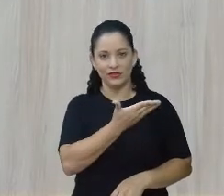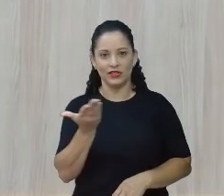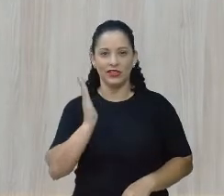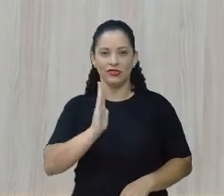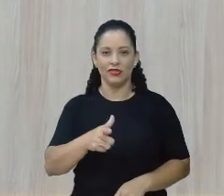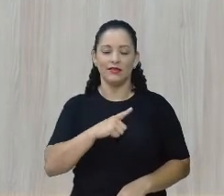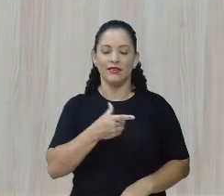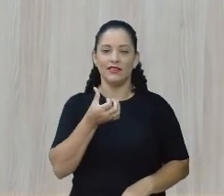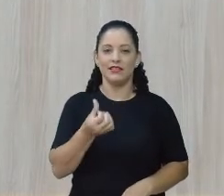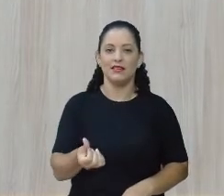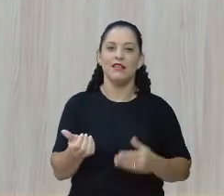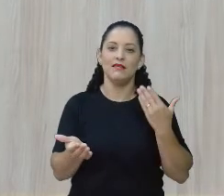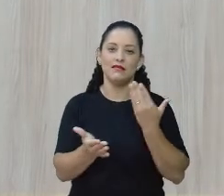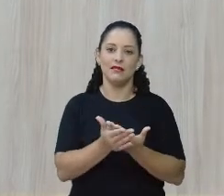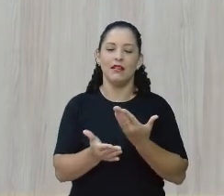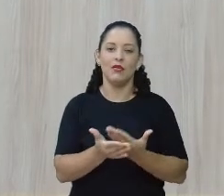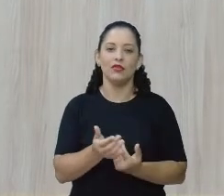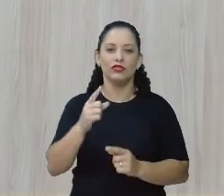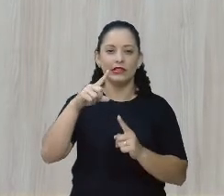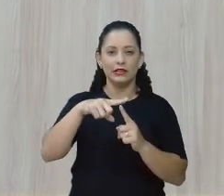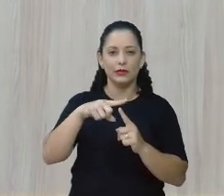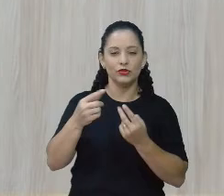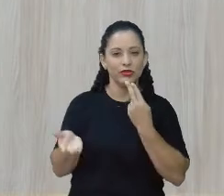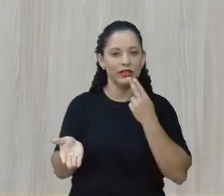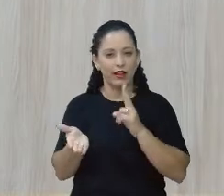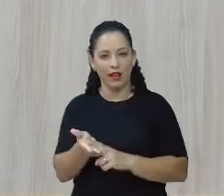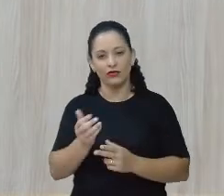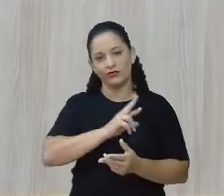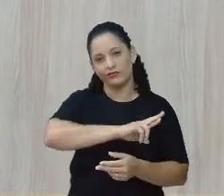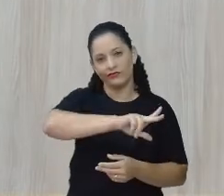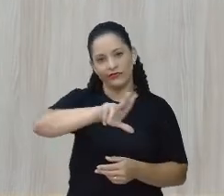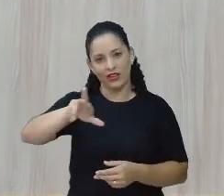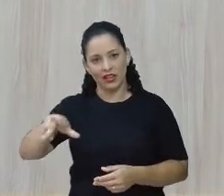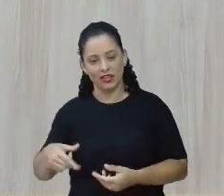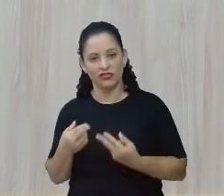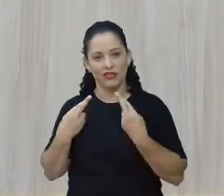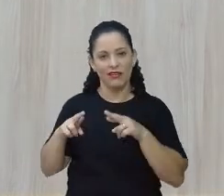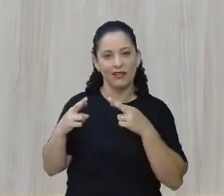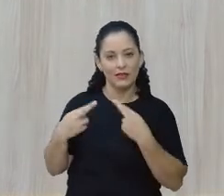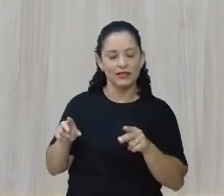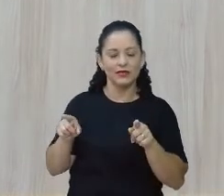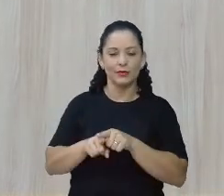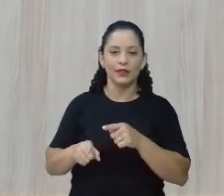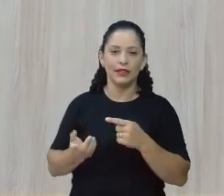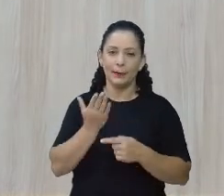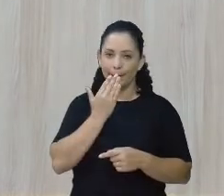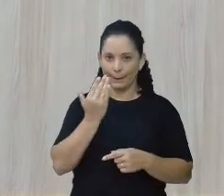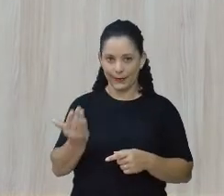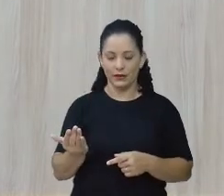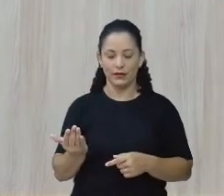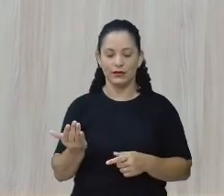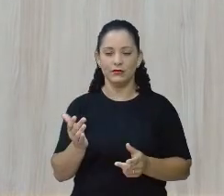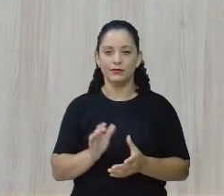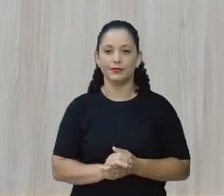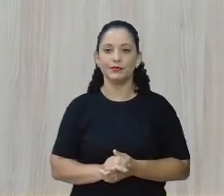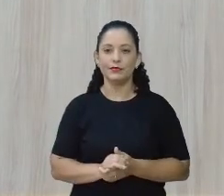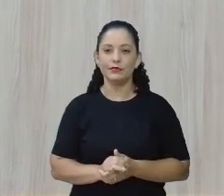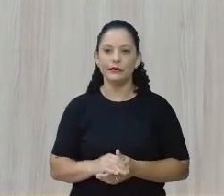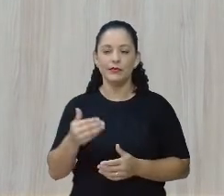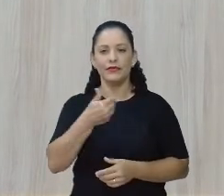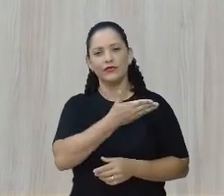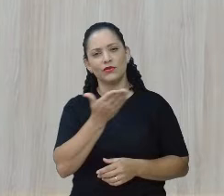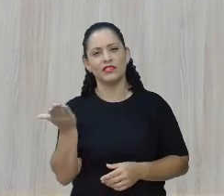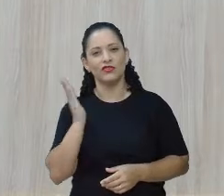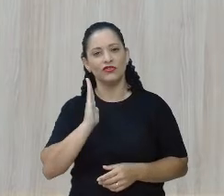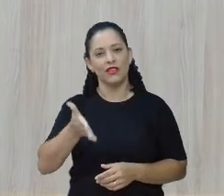6 aulas sobre carta de vários tipos, e carta de reclamação, carta de solicitação. Então vocês já sabem como